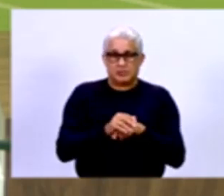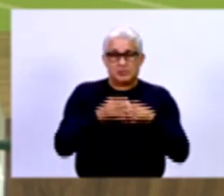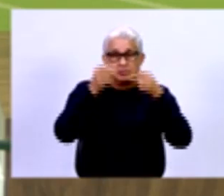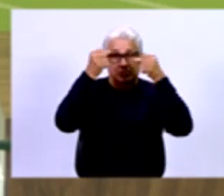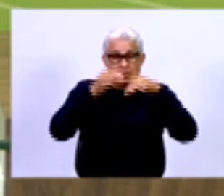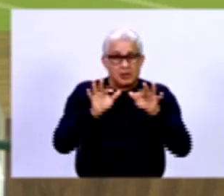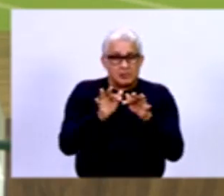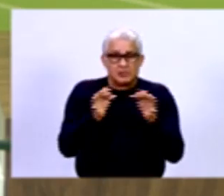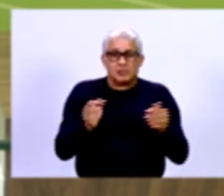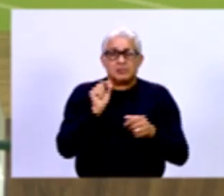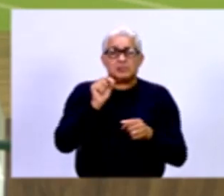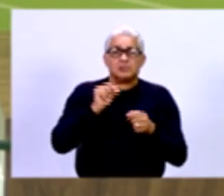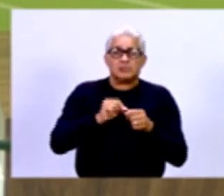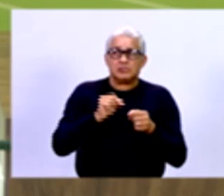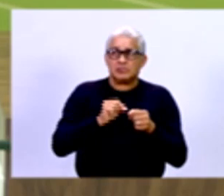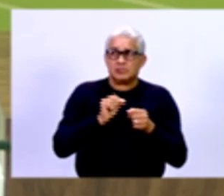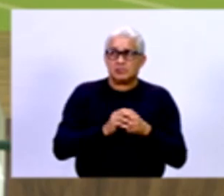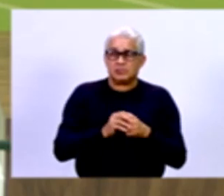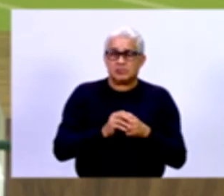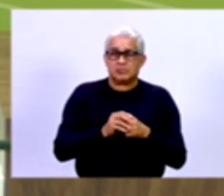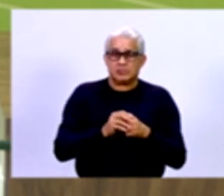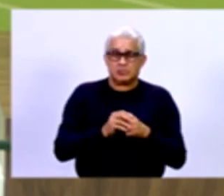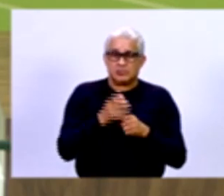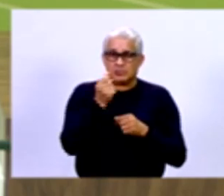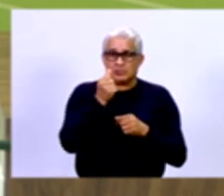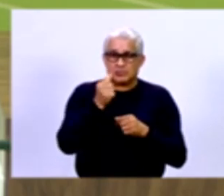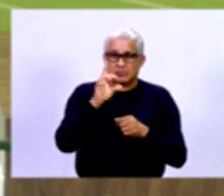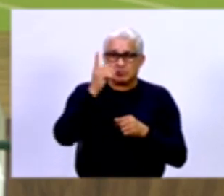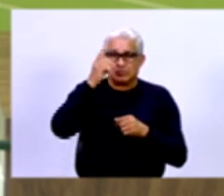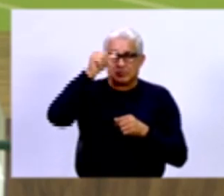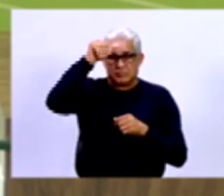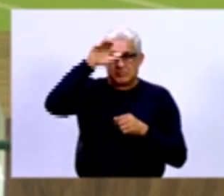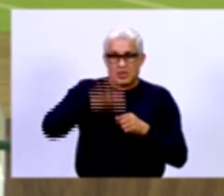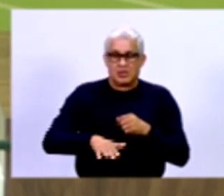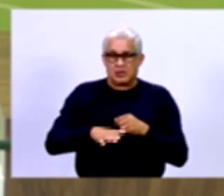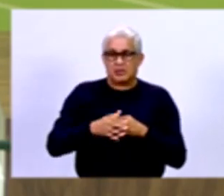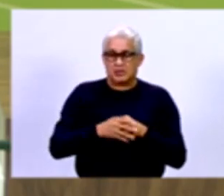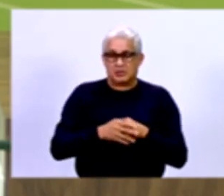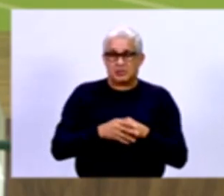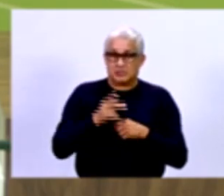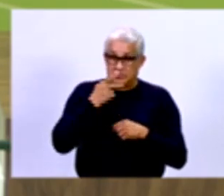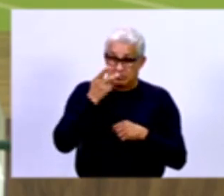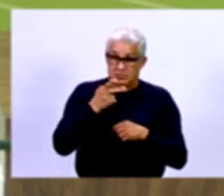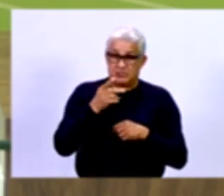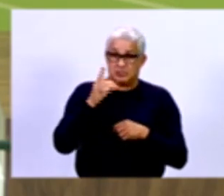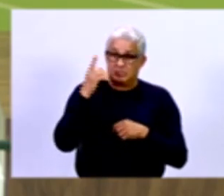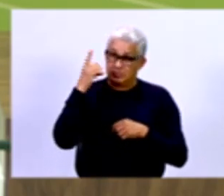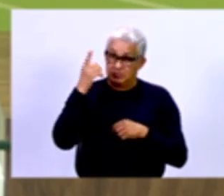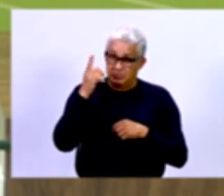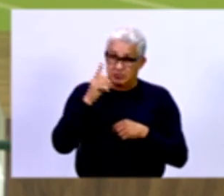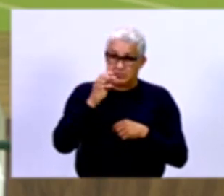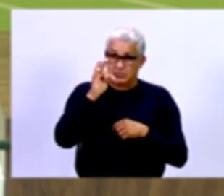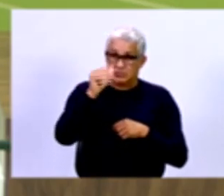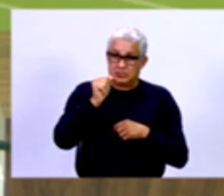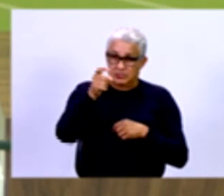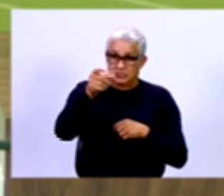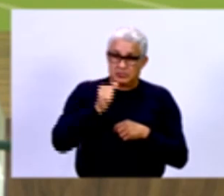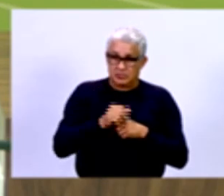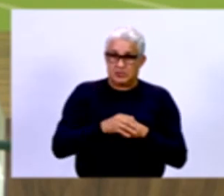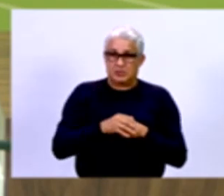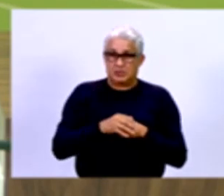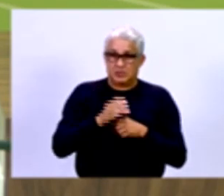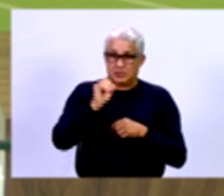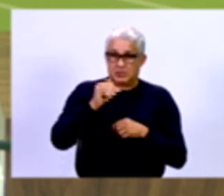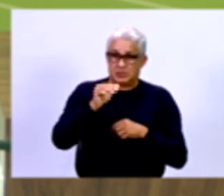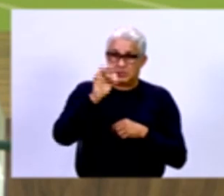explicação simples do que fazer para o preço do dólar cair. Nós falamos então que o preço do dólar, como uma taxa, ele é fruto da oferta e